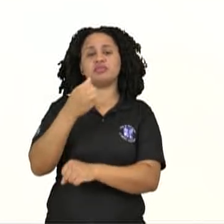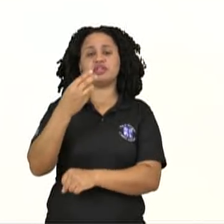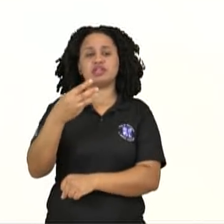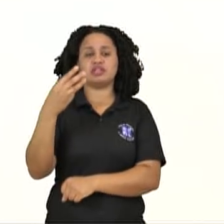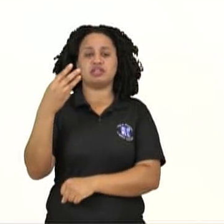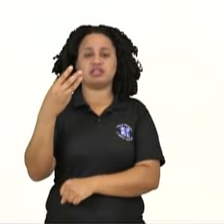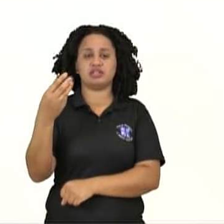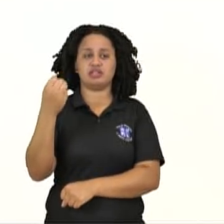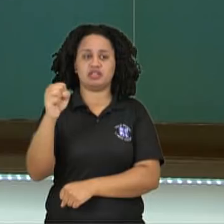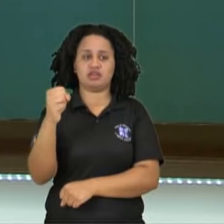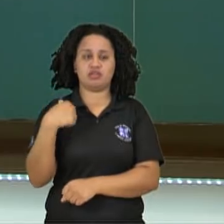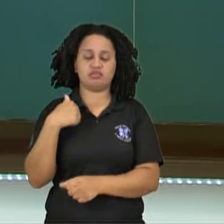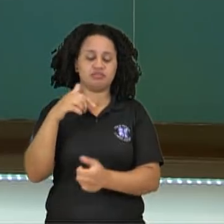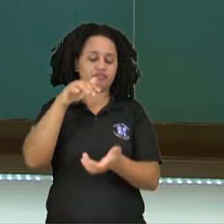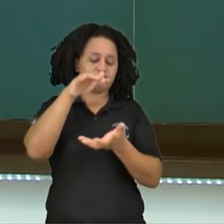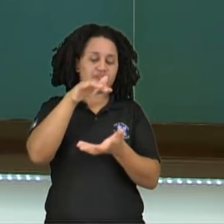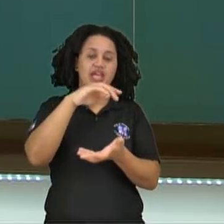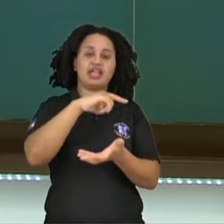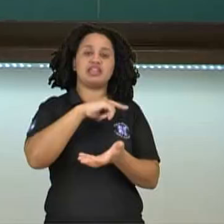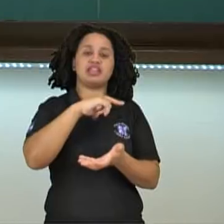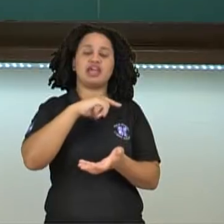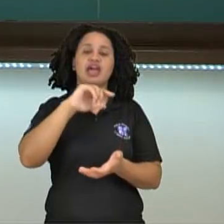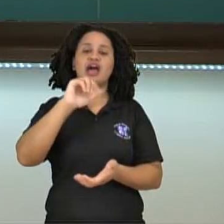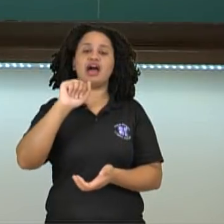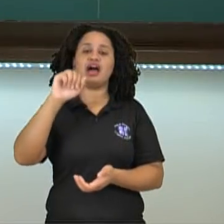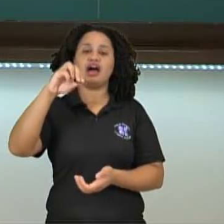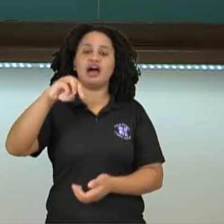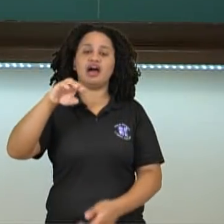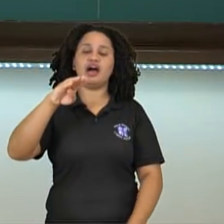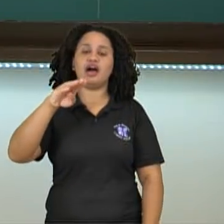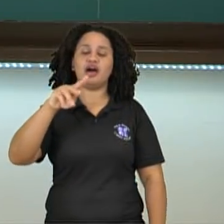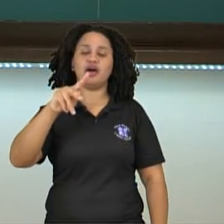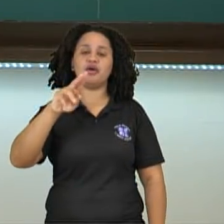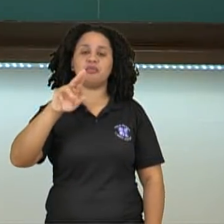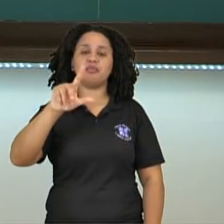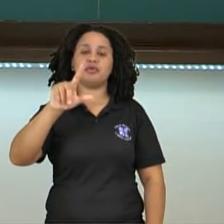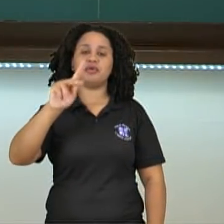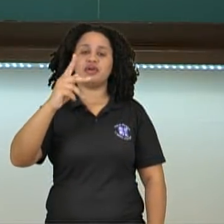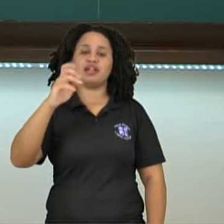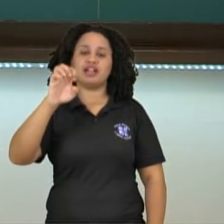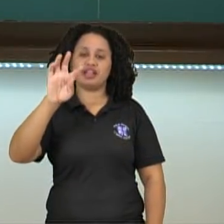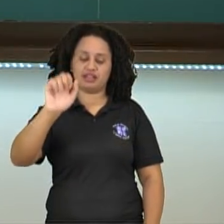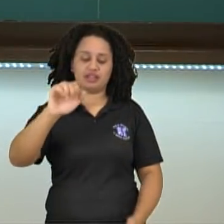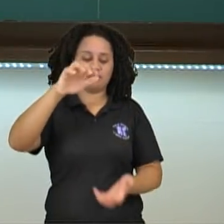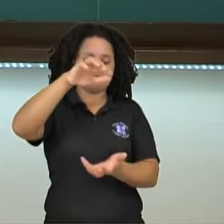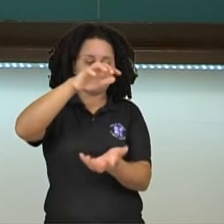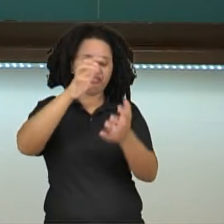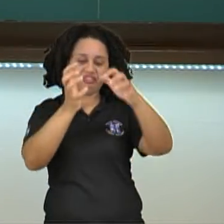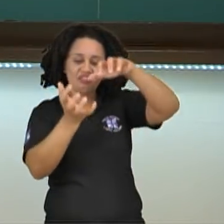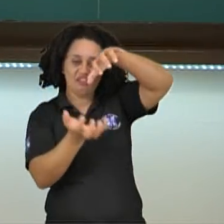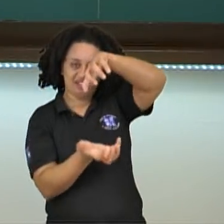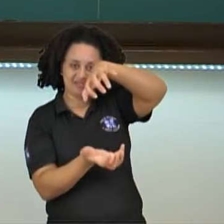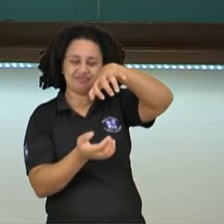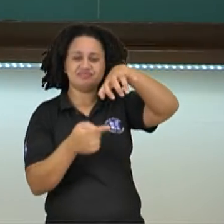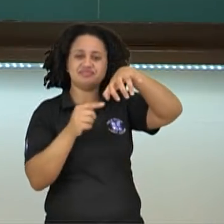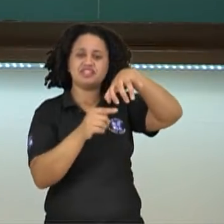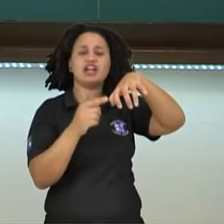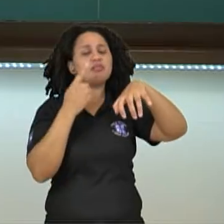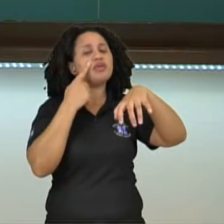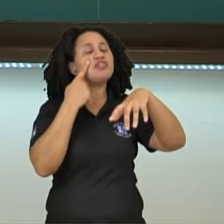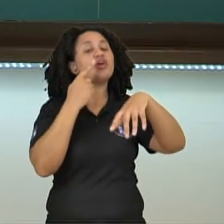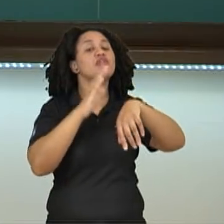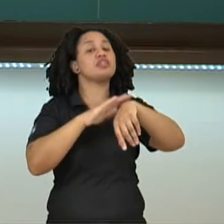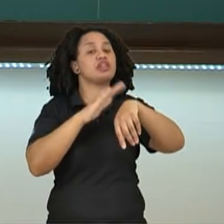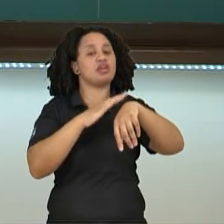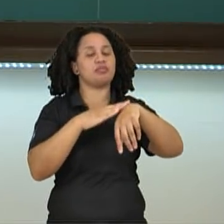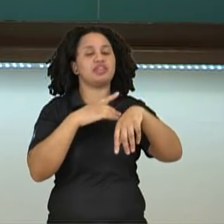uma ampulheta. Sabem o que é isso? É aquele artefato utilizado para fazer medições do tempo. E lá você tem uma quantidade de areia que